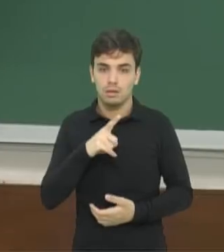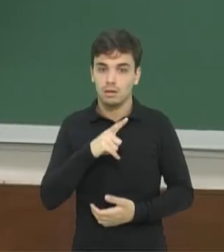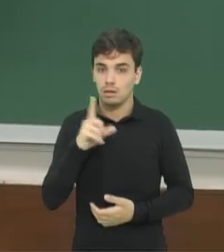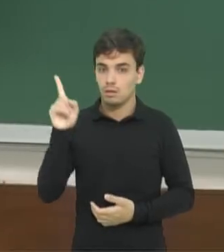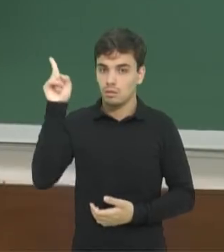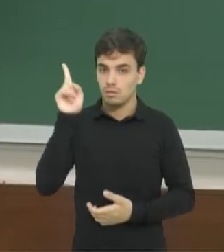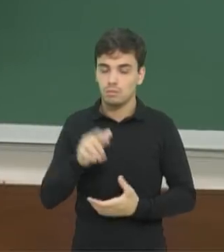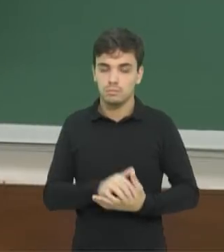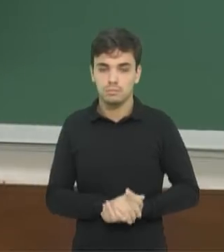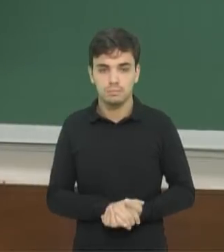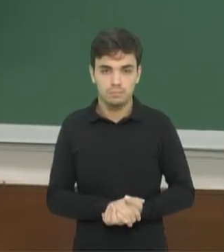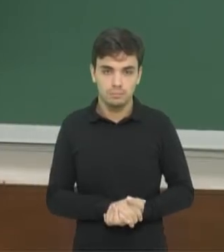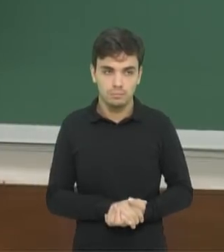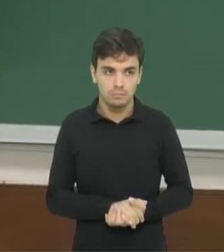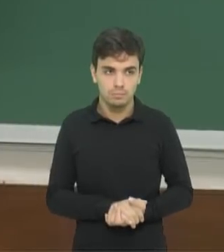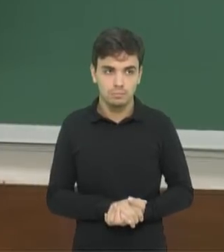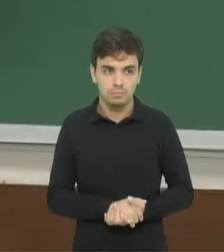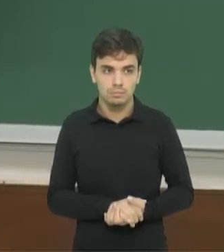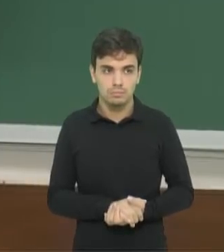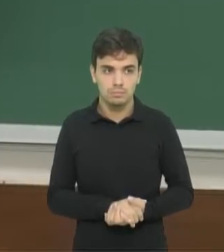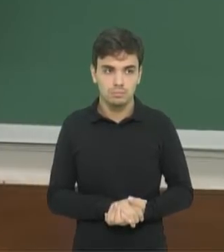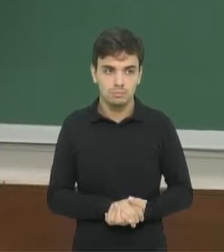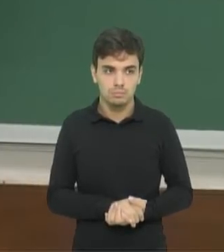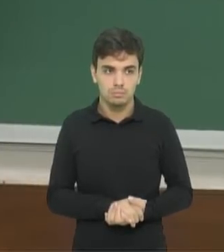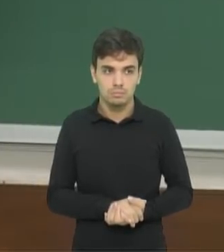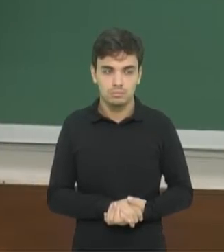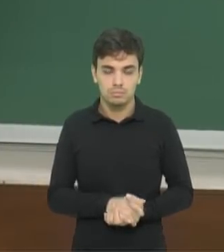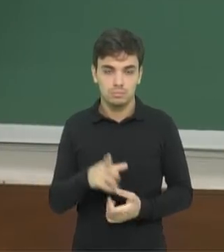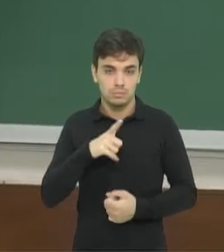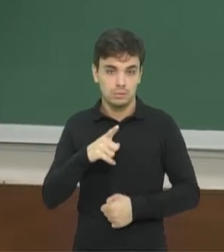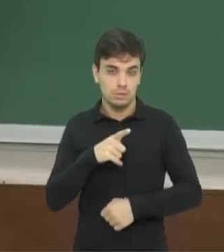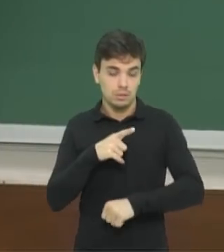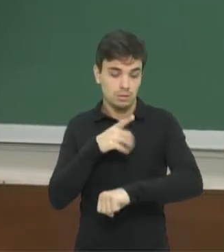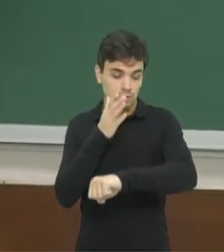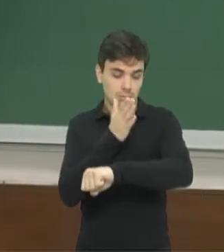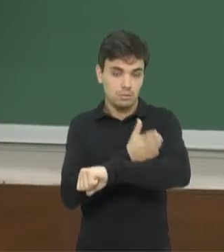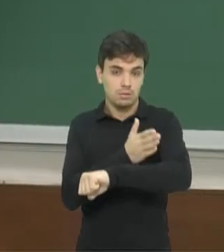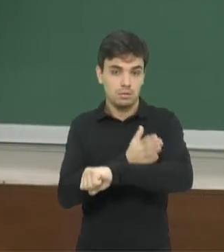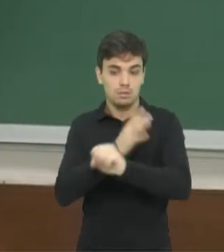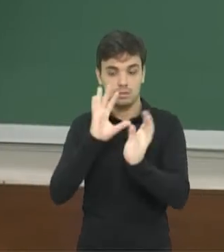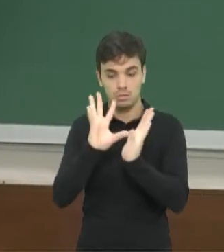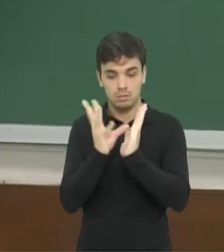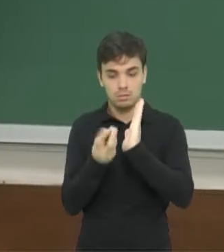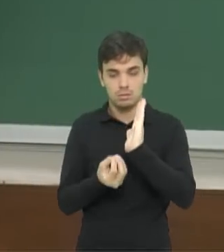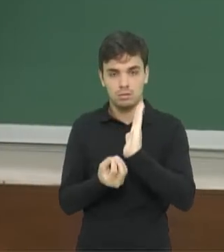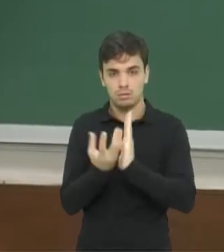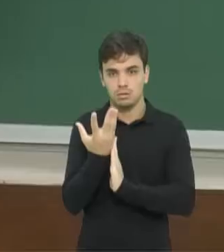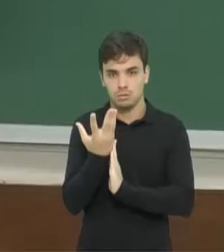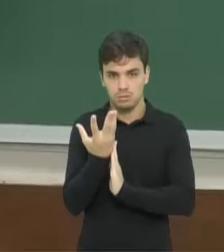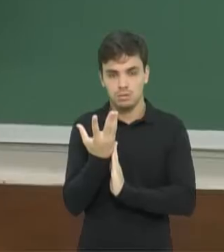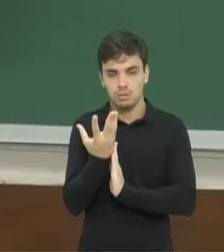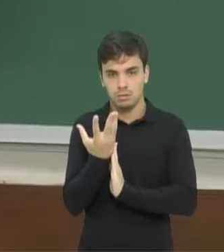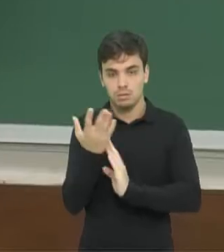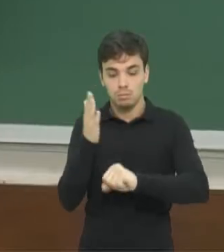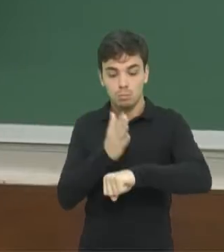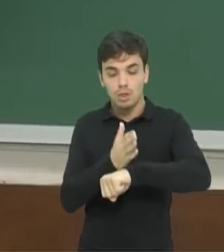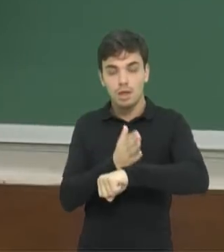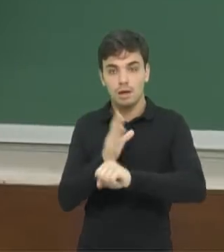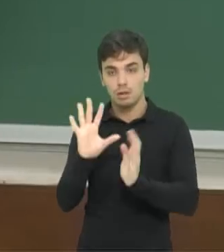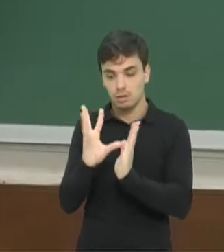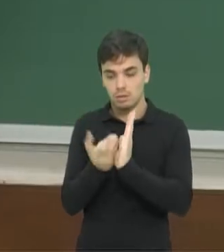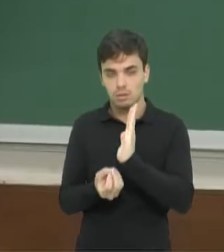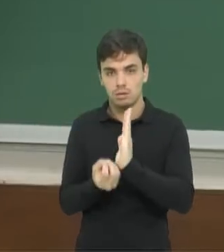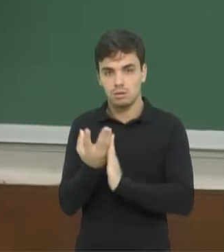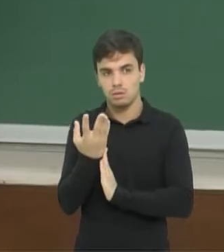então, desculpem, Idade Moderna, Renascimento, com Leonardo da Vinci aqui,